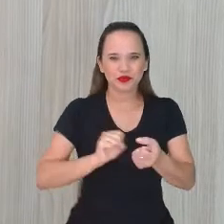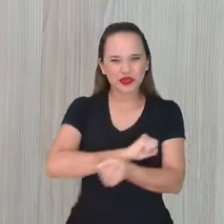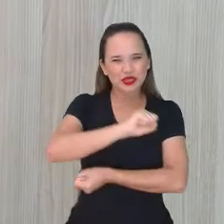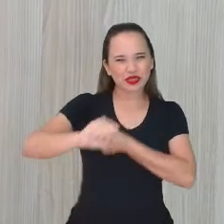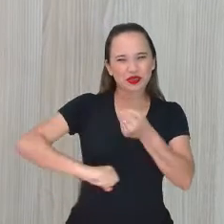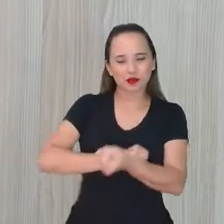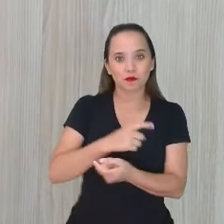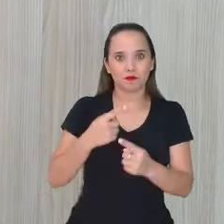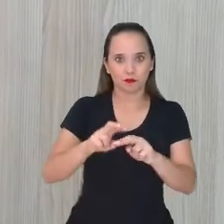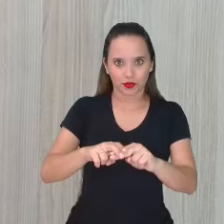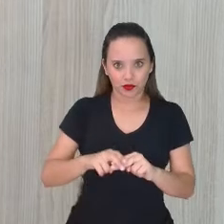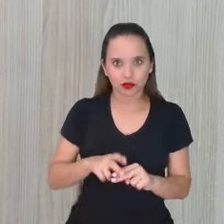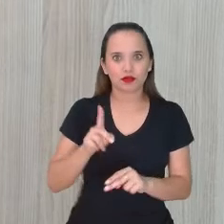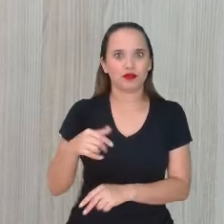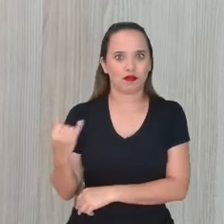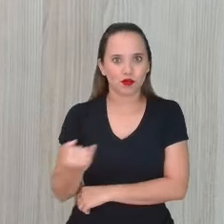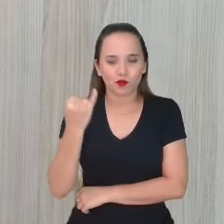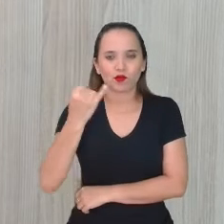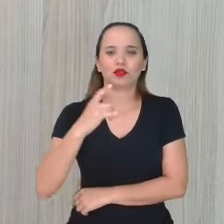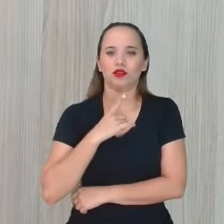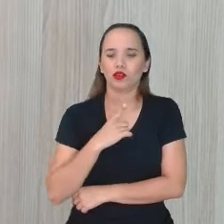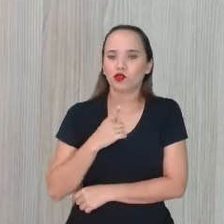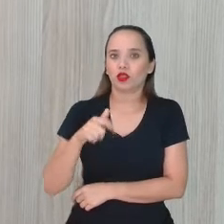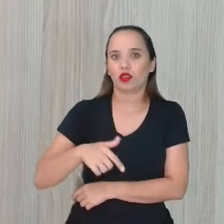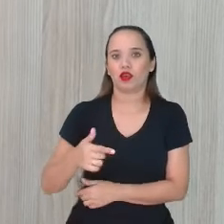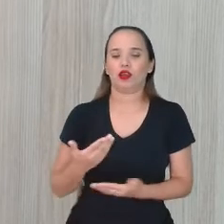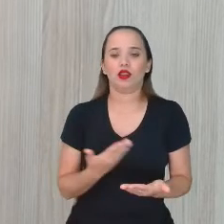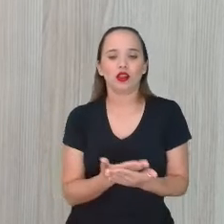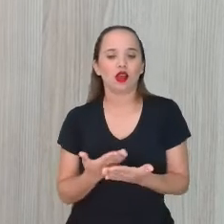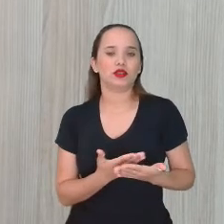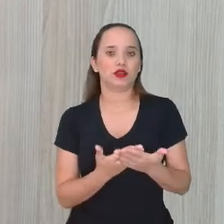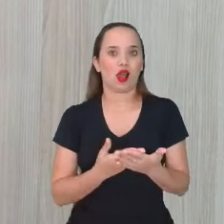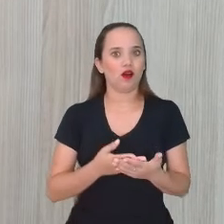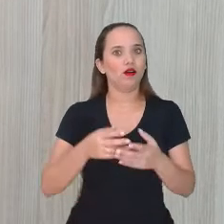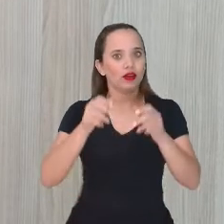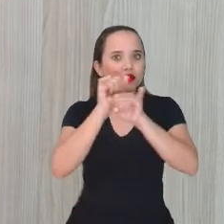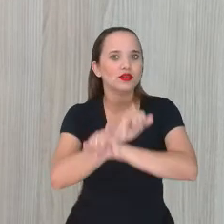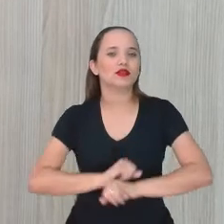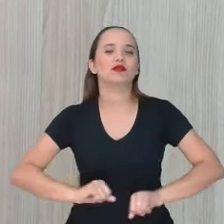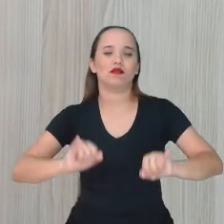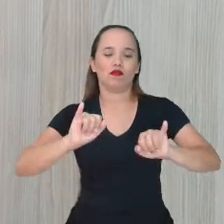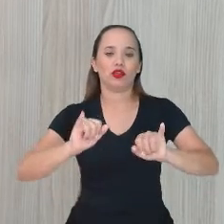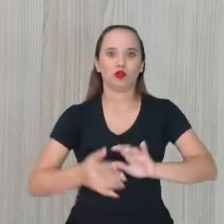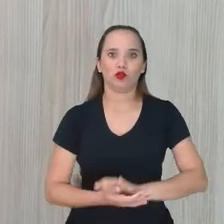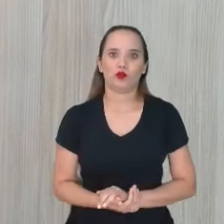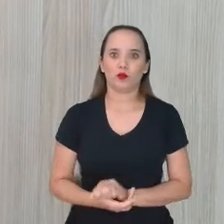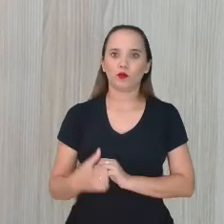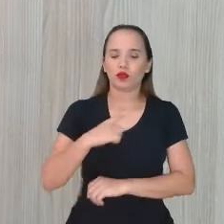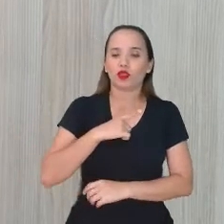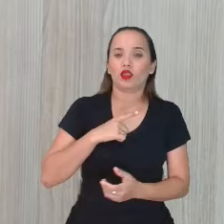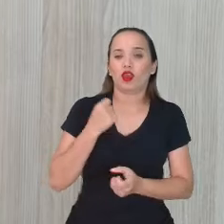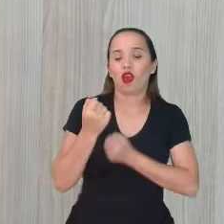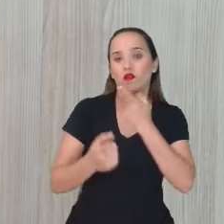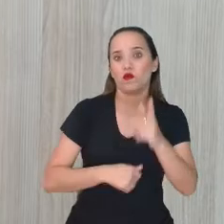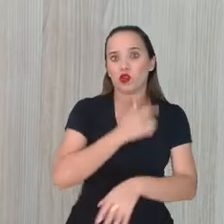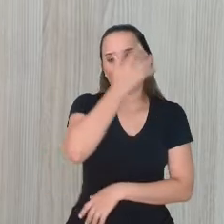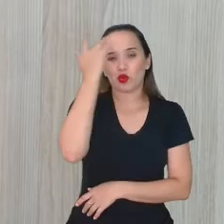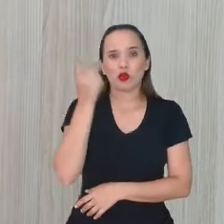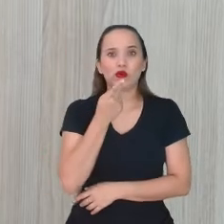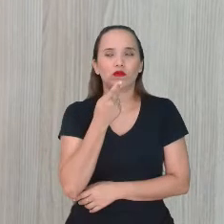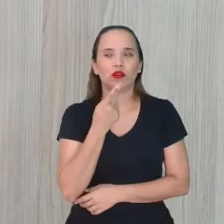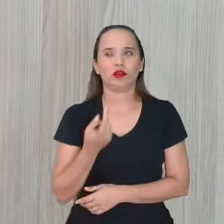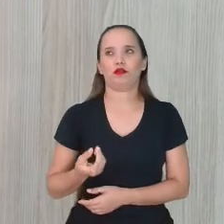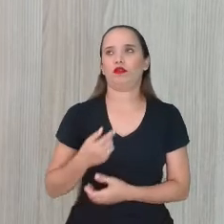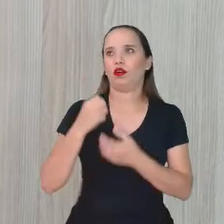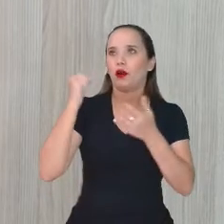sustentabilidade. Por isso que é importante, a gente sempre traz aqui nas nossas aulas esse recado. Aí tem as pessoas que falam, professora, poxa, toda